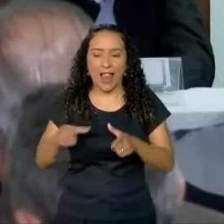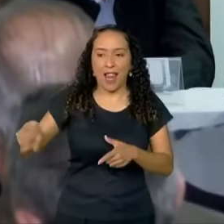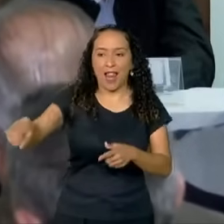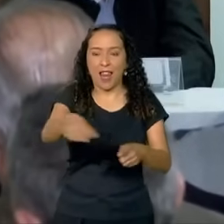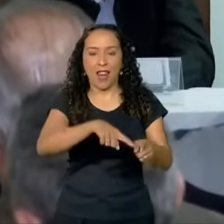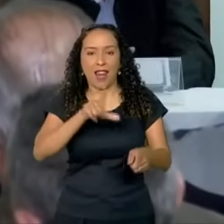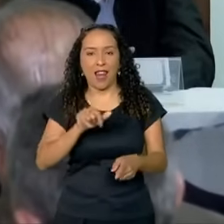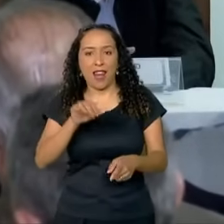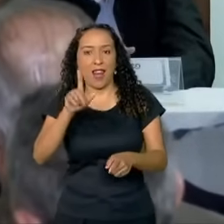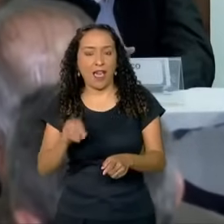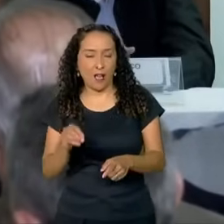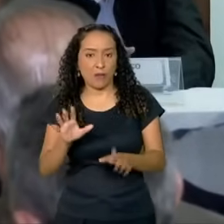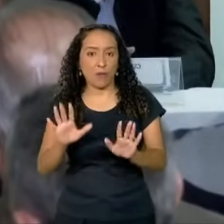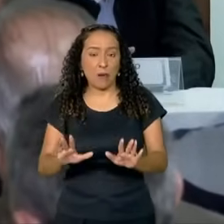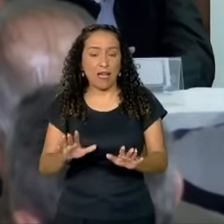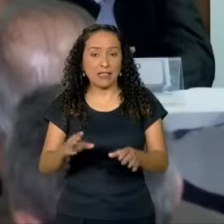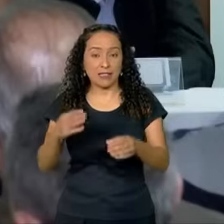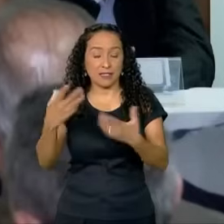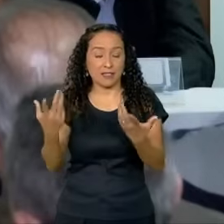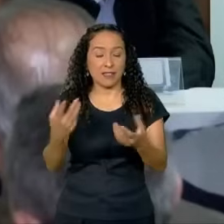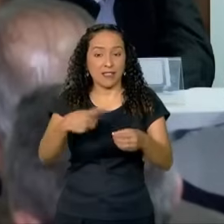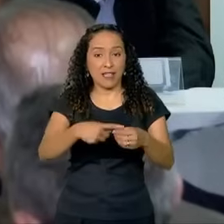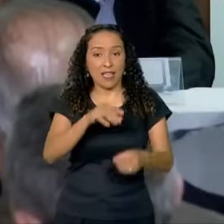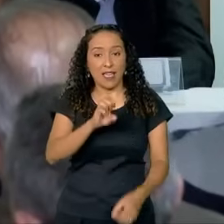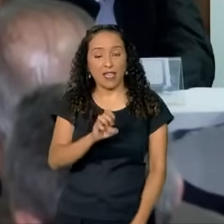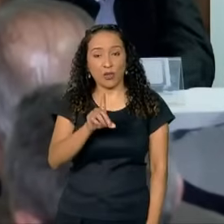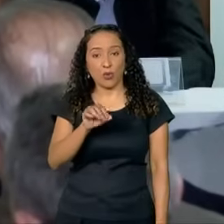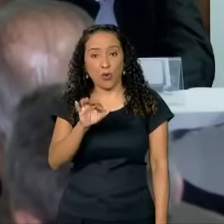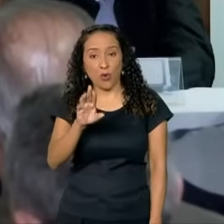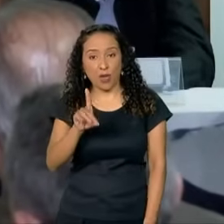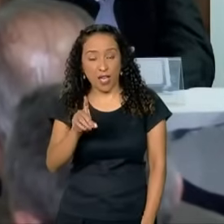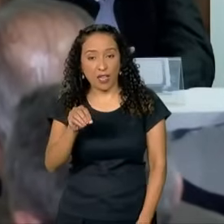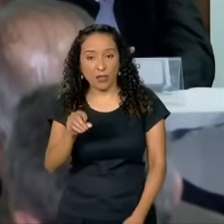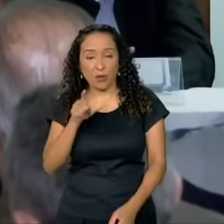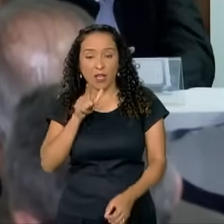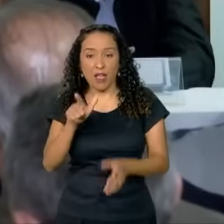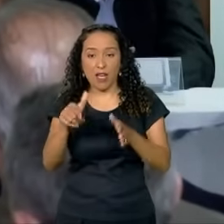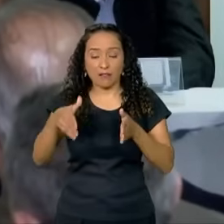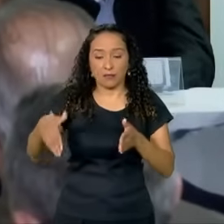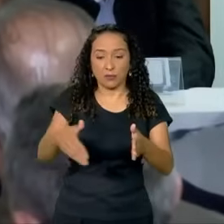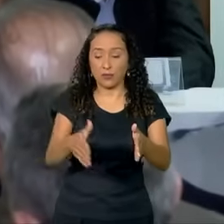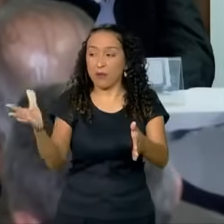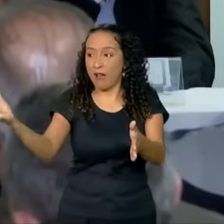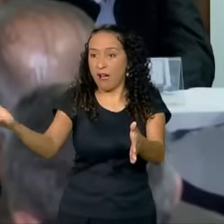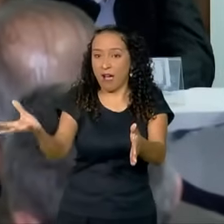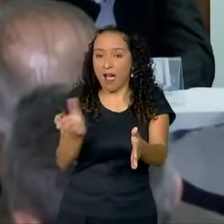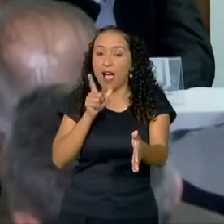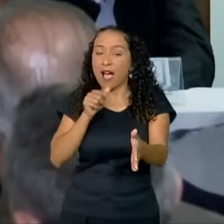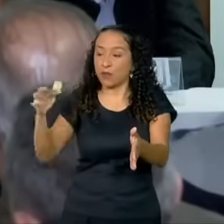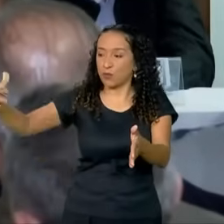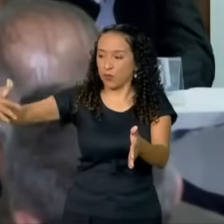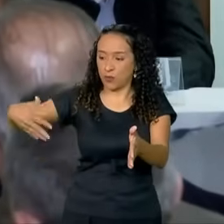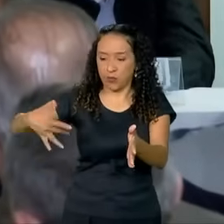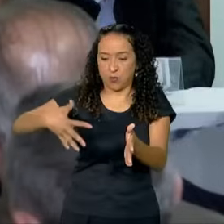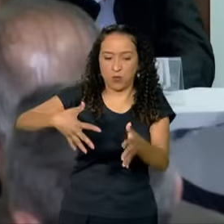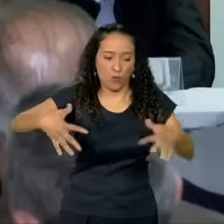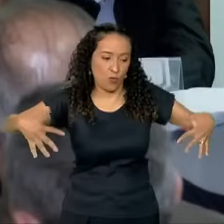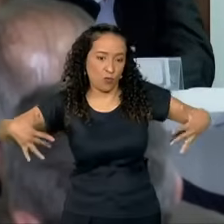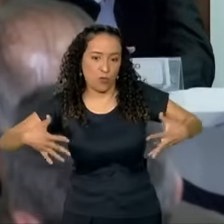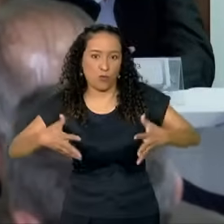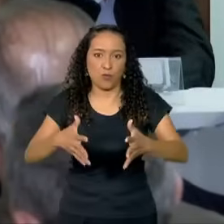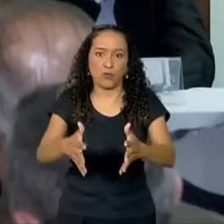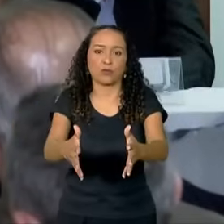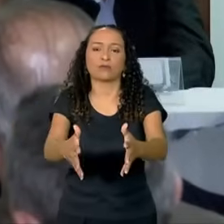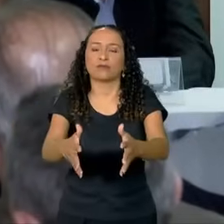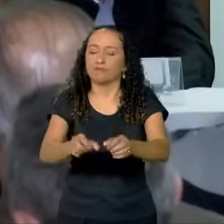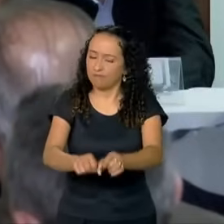no Eldorado é onde recebe as águas do Jacuí antes de entrar no Guaíba. a região do Vale dos Sinos, mais aqui